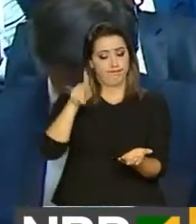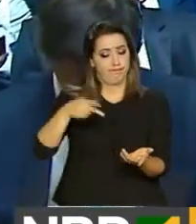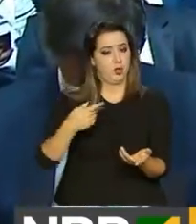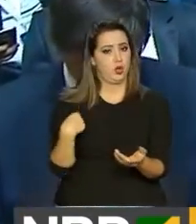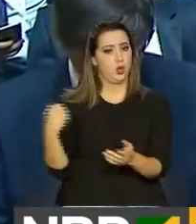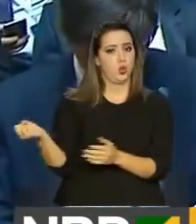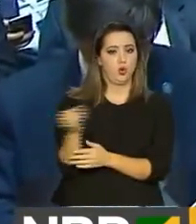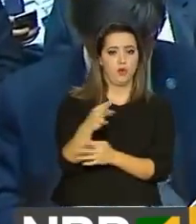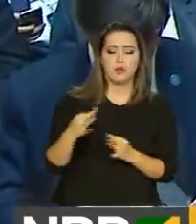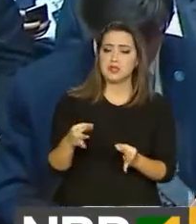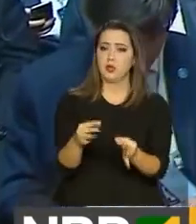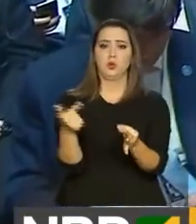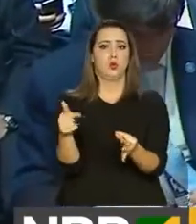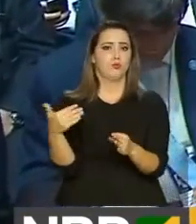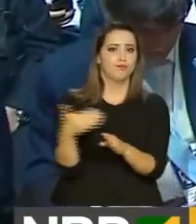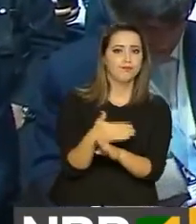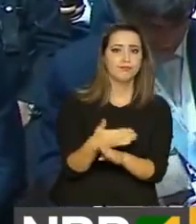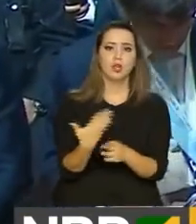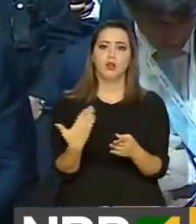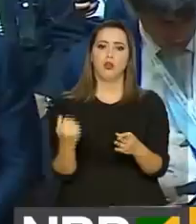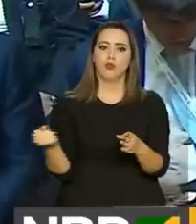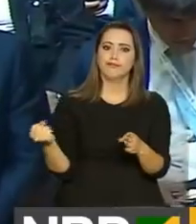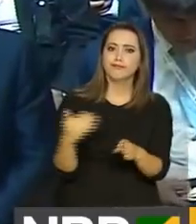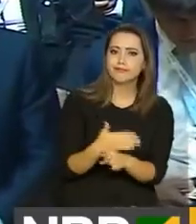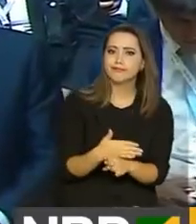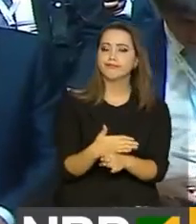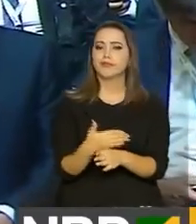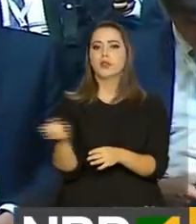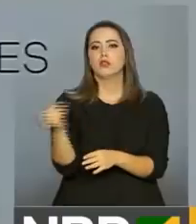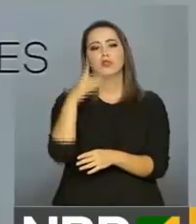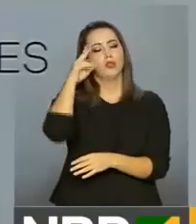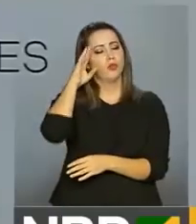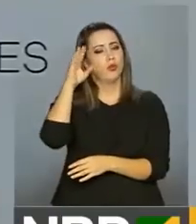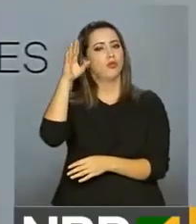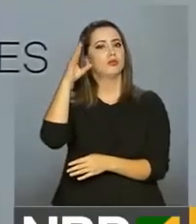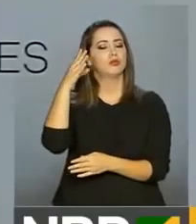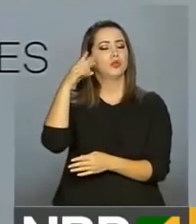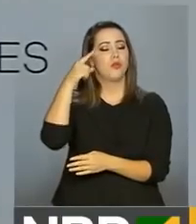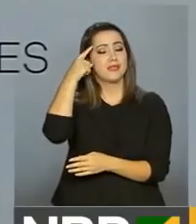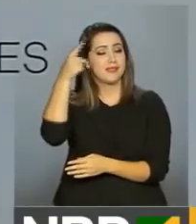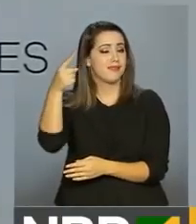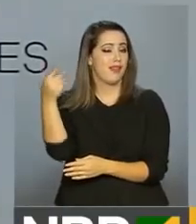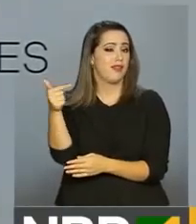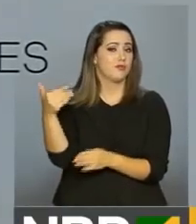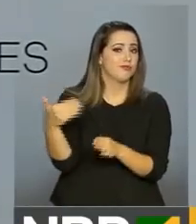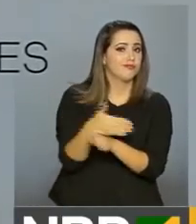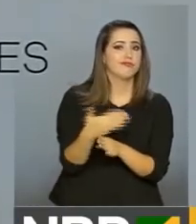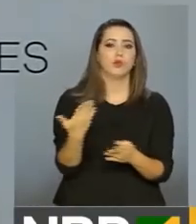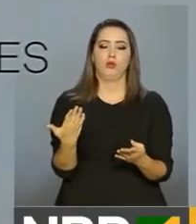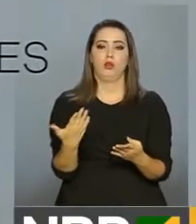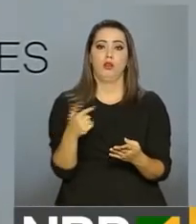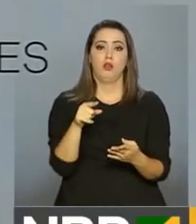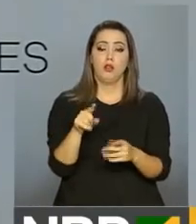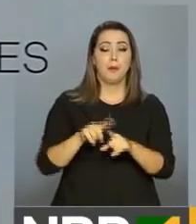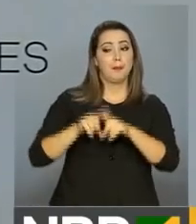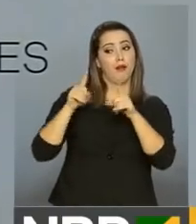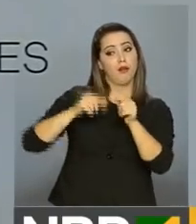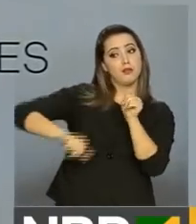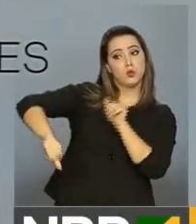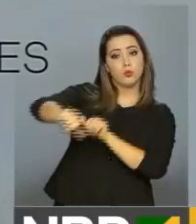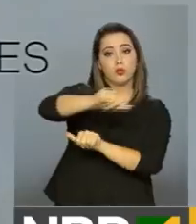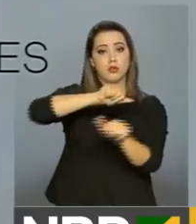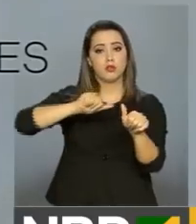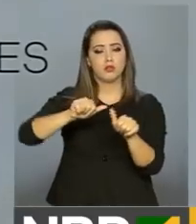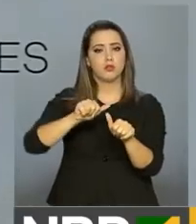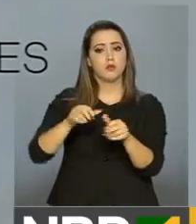tecnologias, a novas ideias, a novas possibilidades. O que de fato traz desenvolvimento, o que de